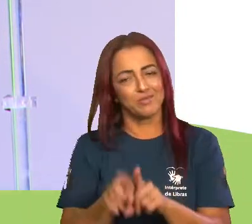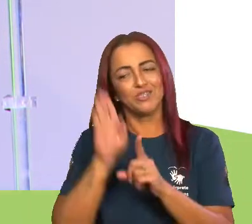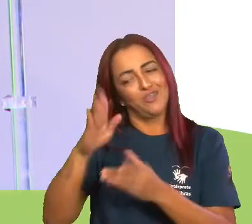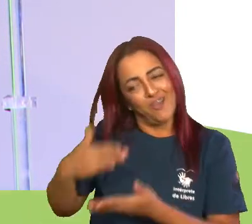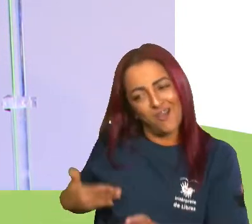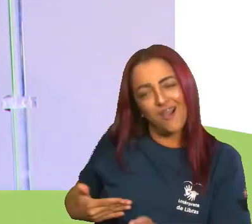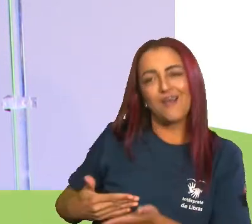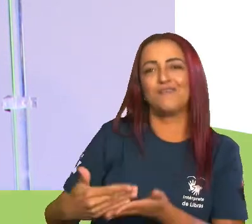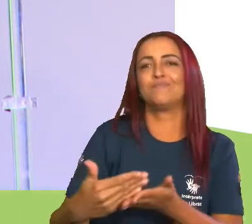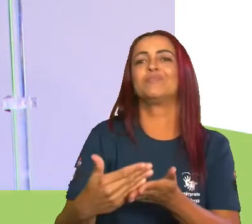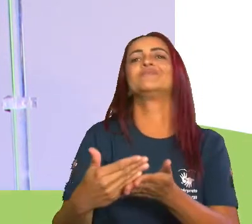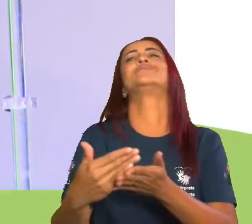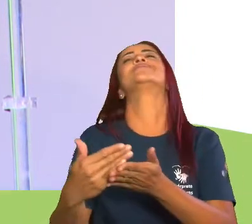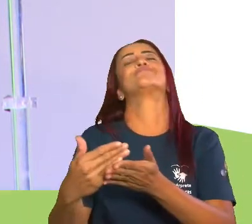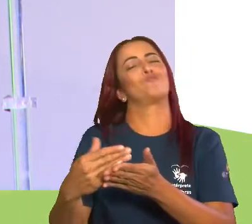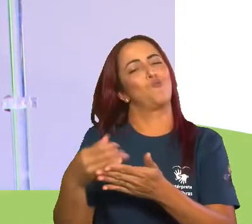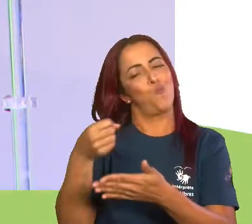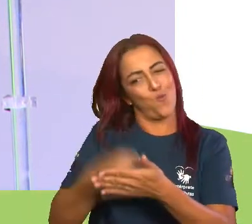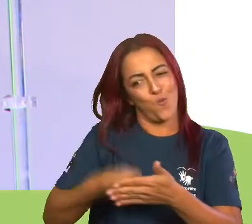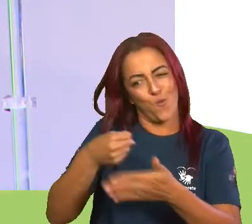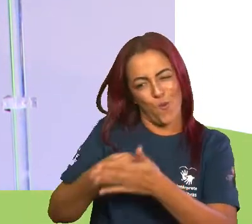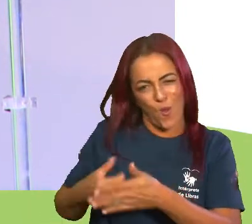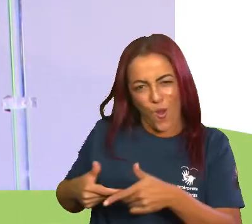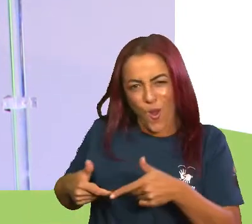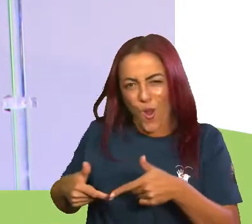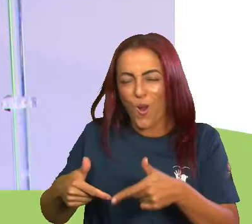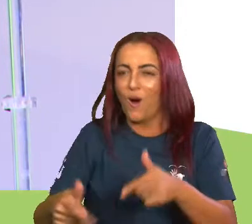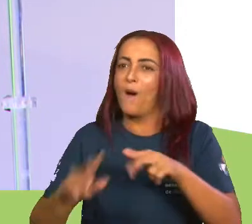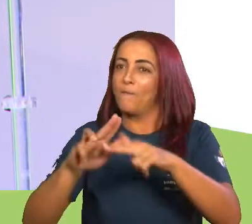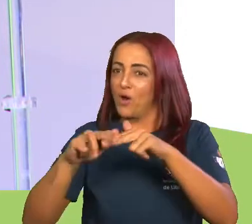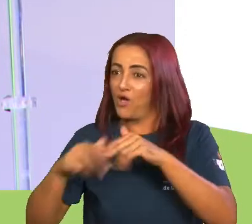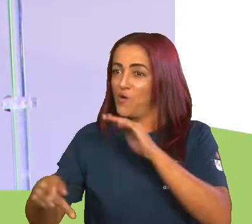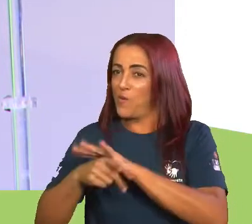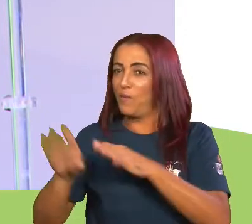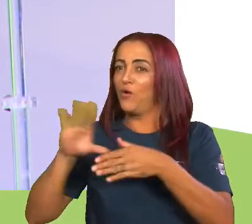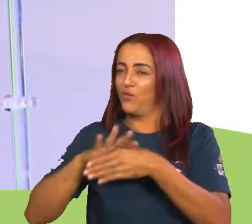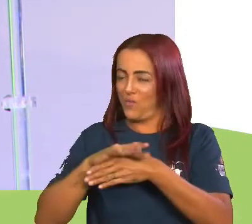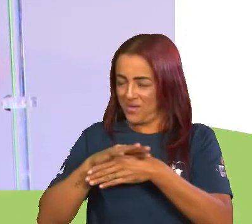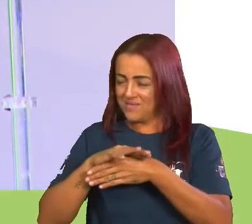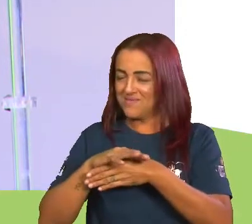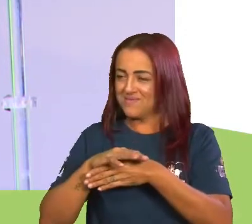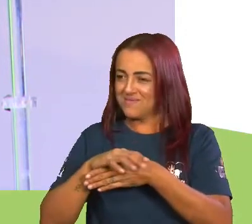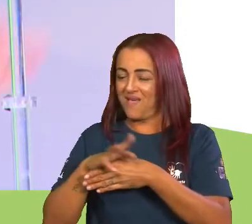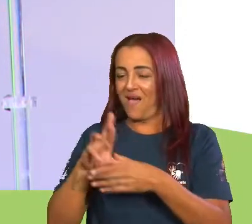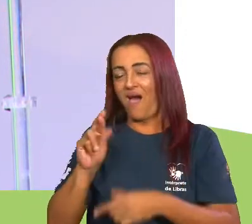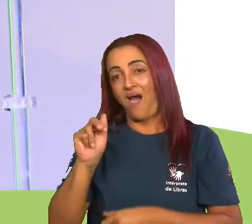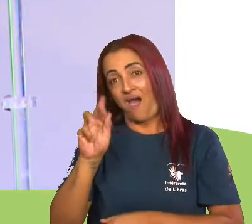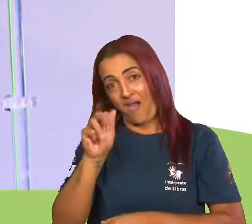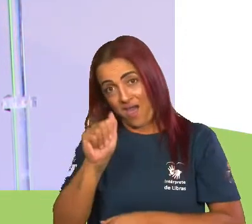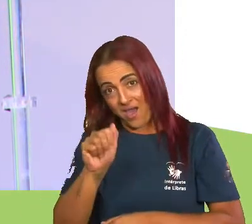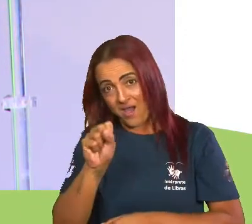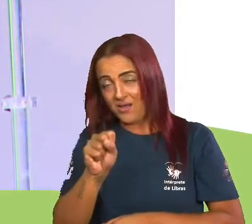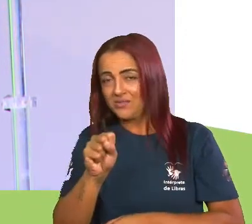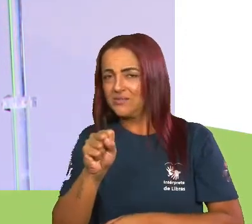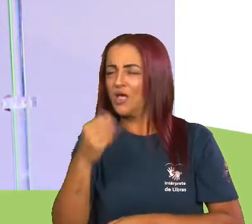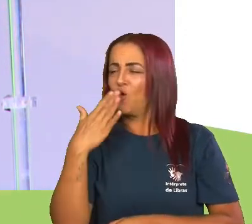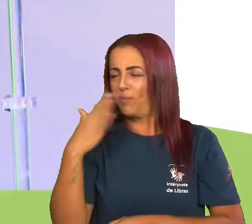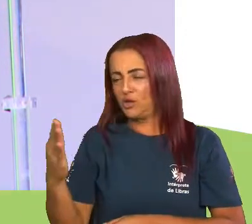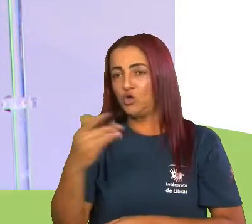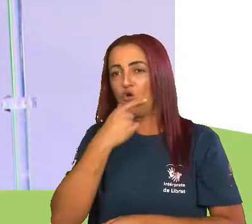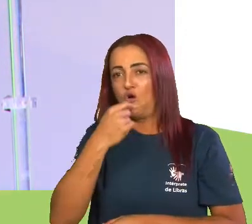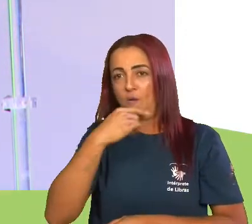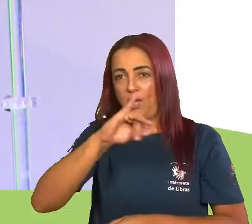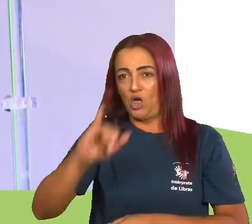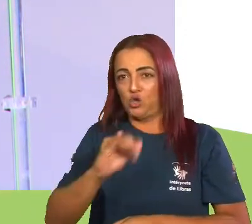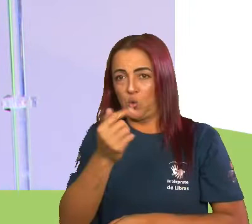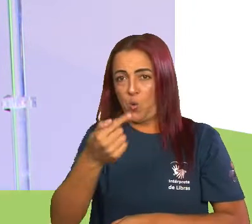começamos essa luta pela causa das doenças raras, não é, Tony? E eu pedi para que o João estivesse